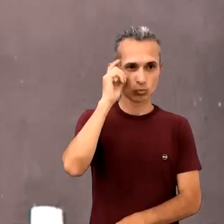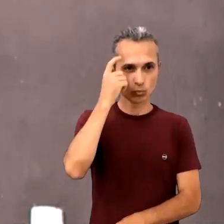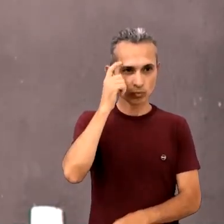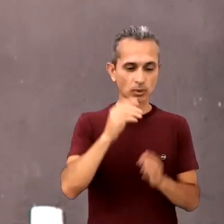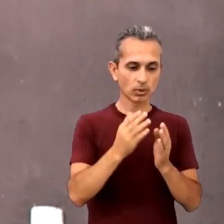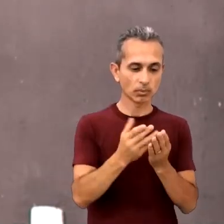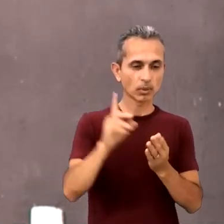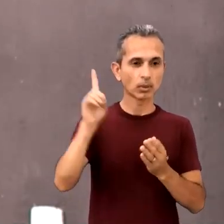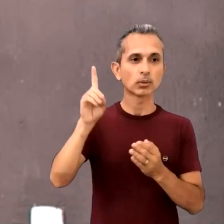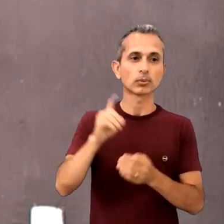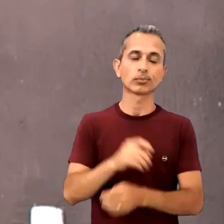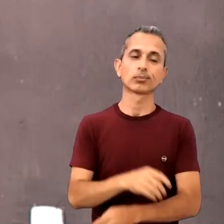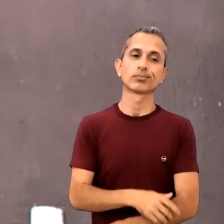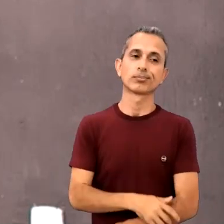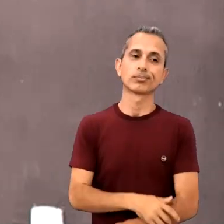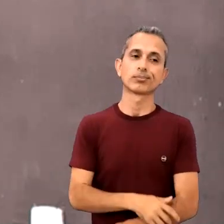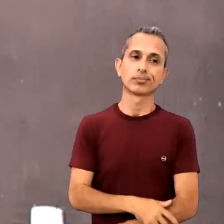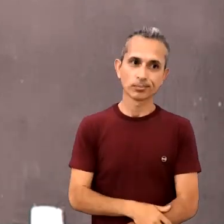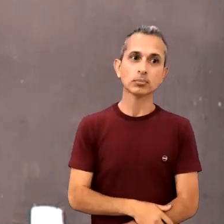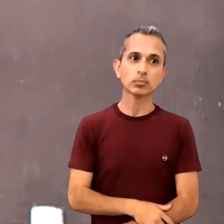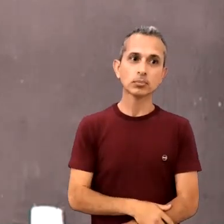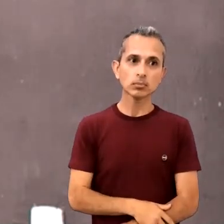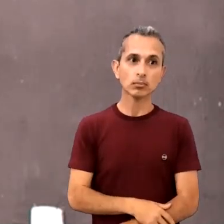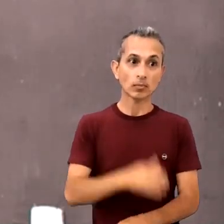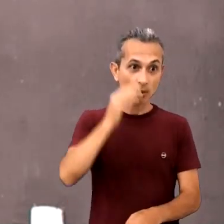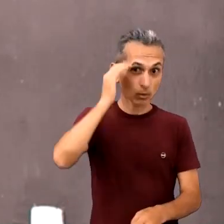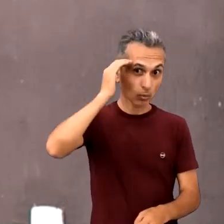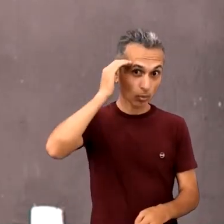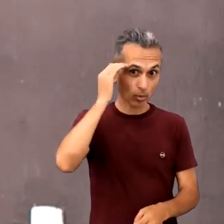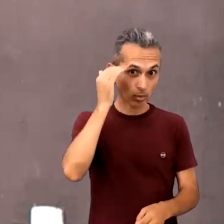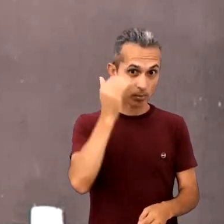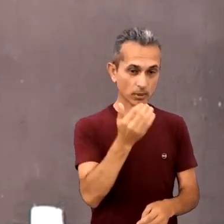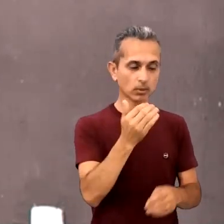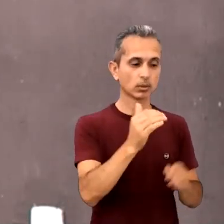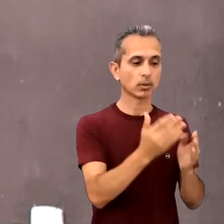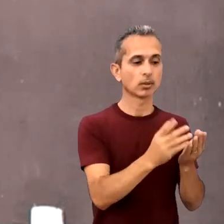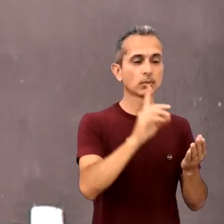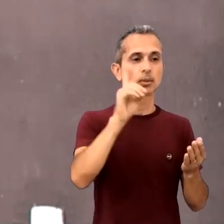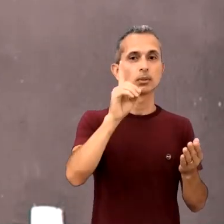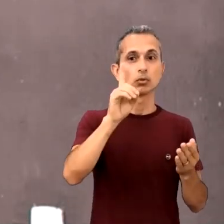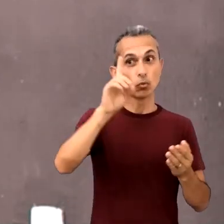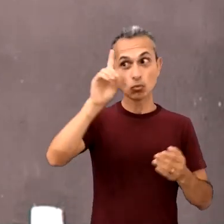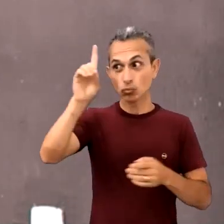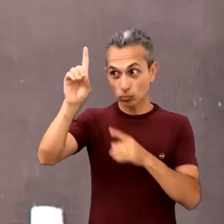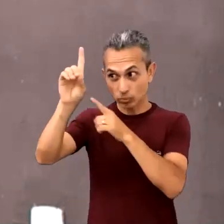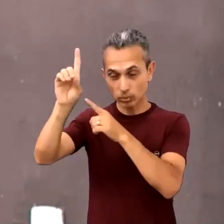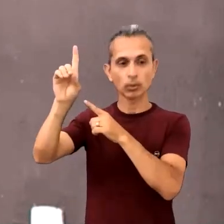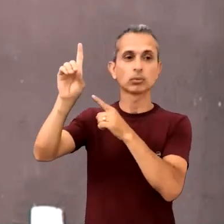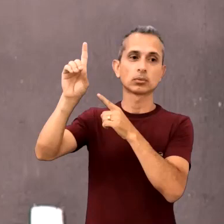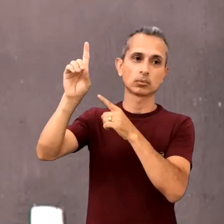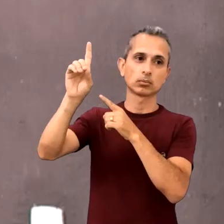dela. Não duvide da palavra. O Deus da palavra